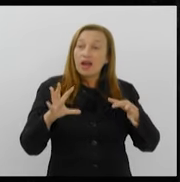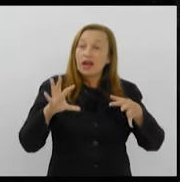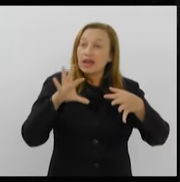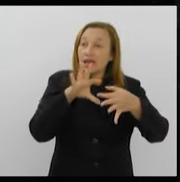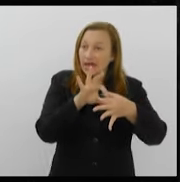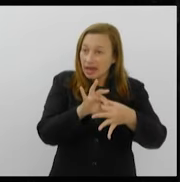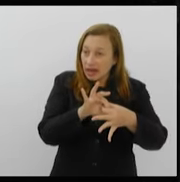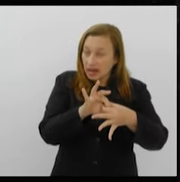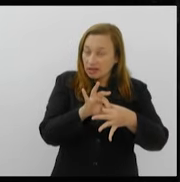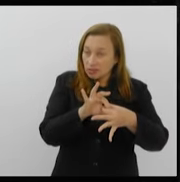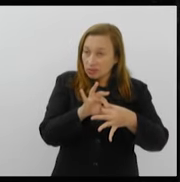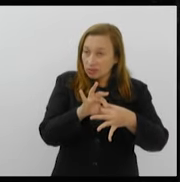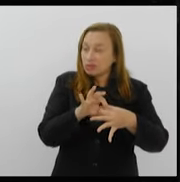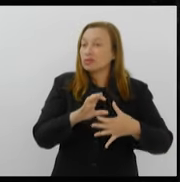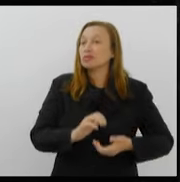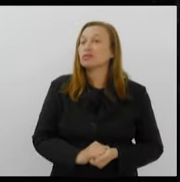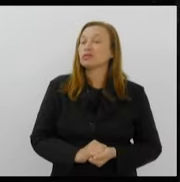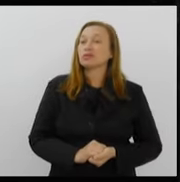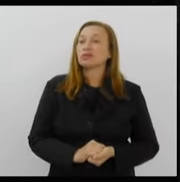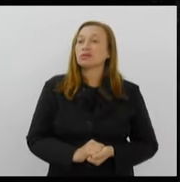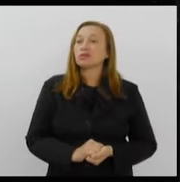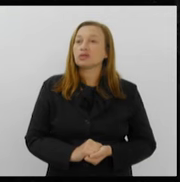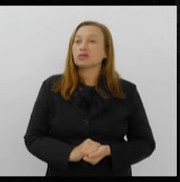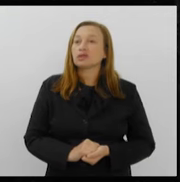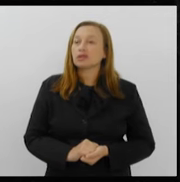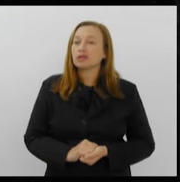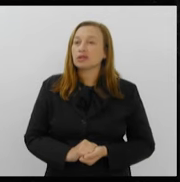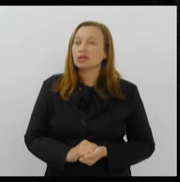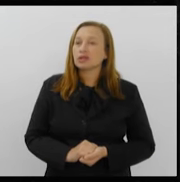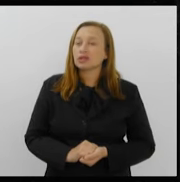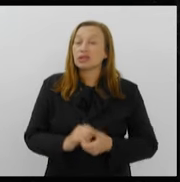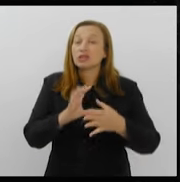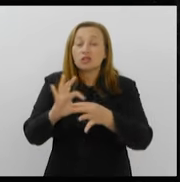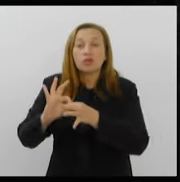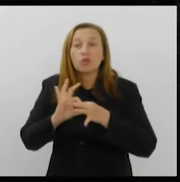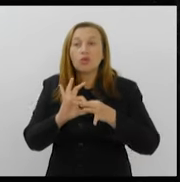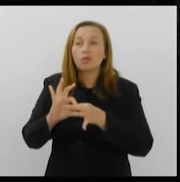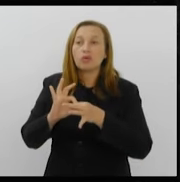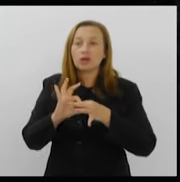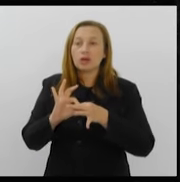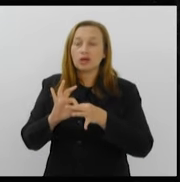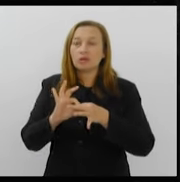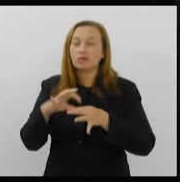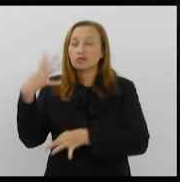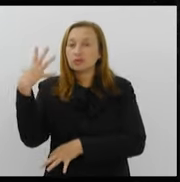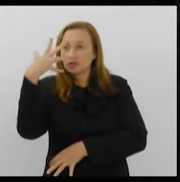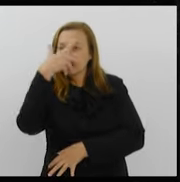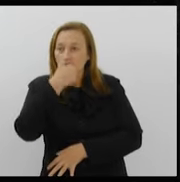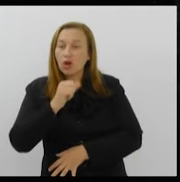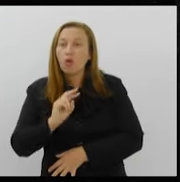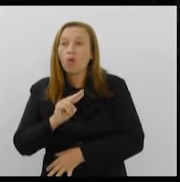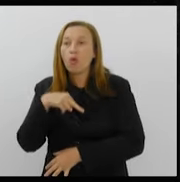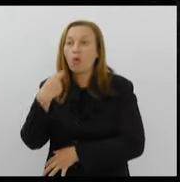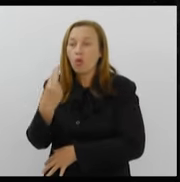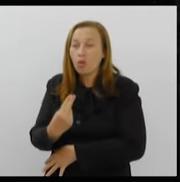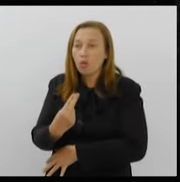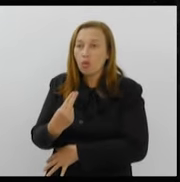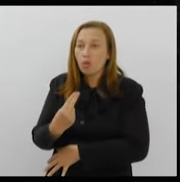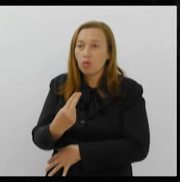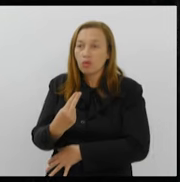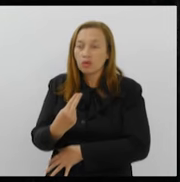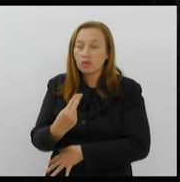a conscientização de um ideal de harmonia e beleza ou para expressar